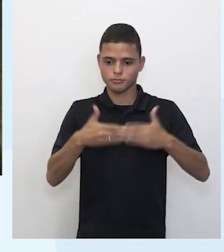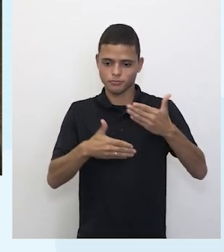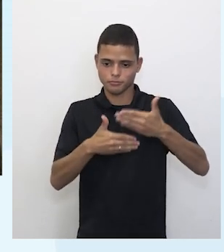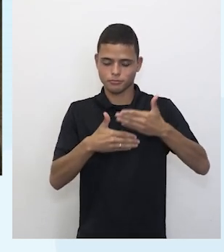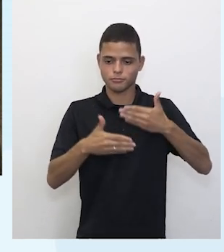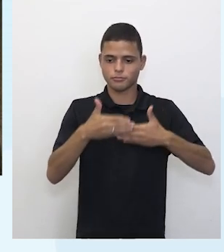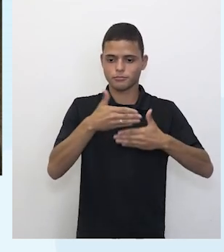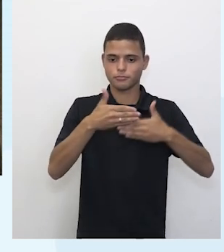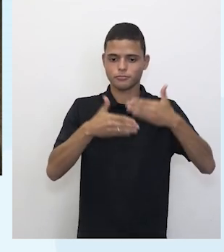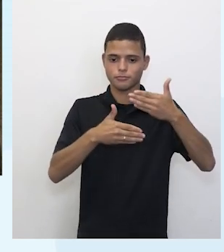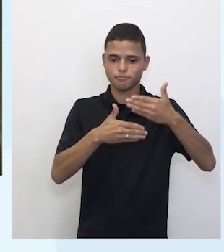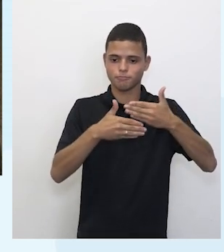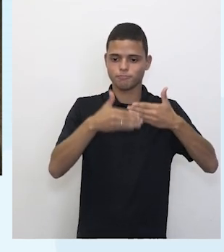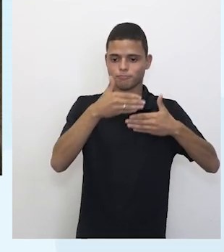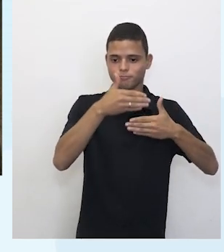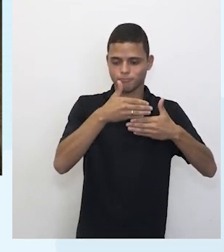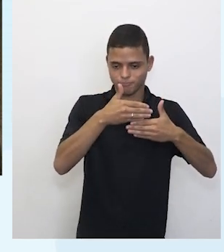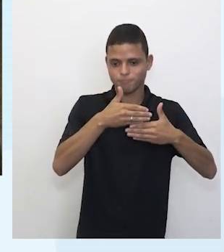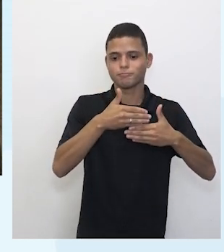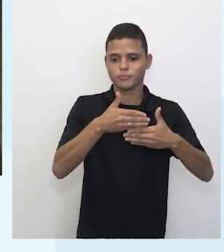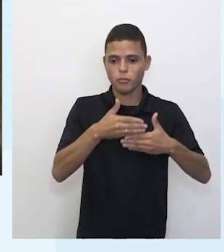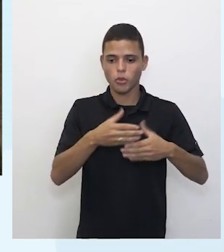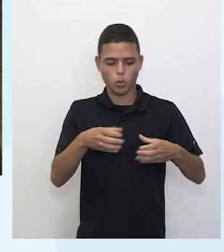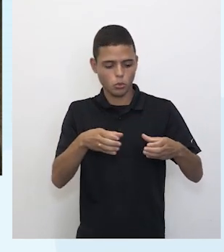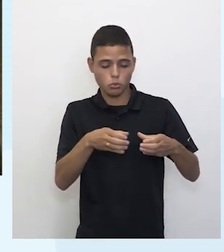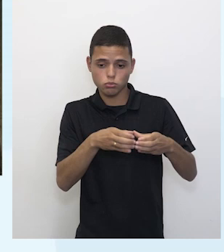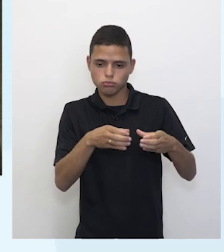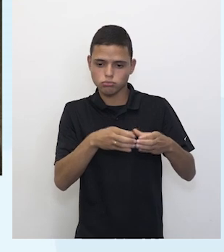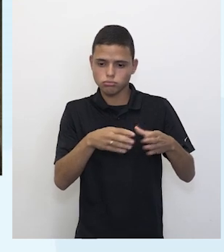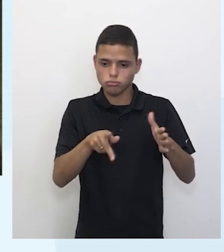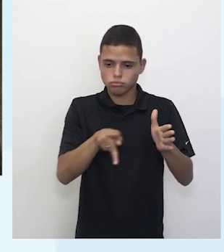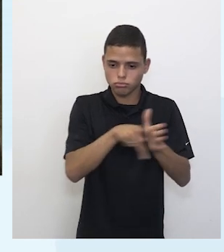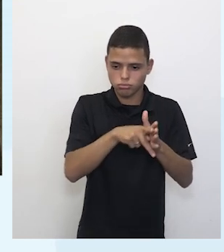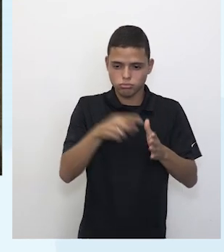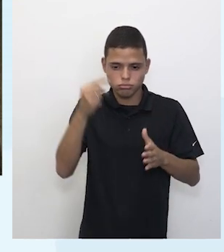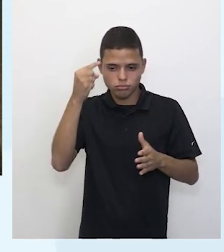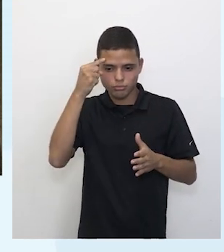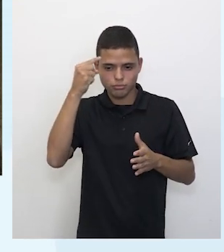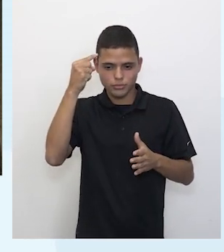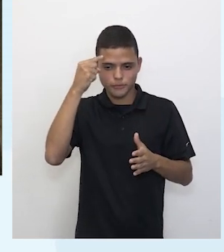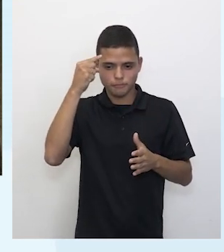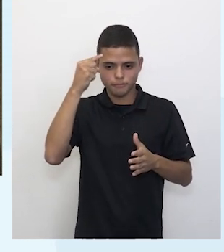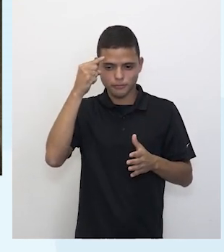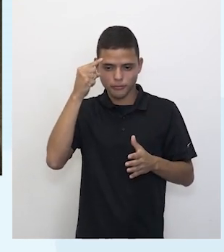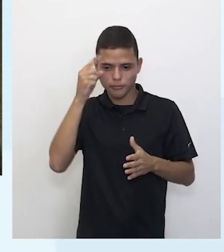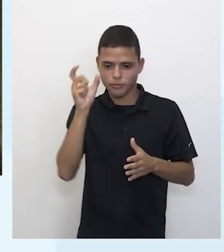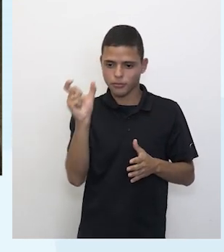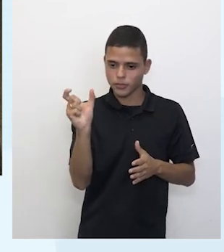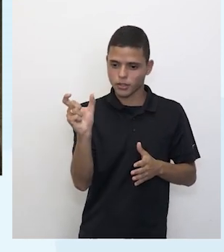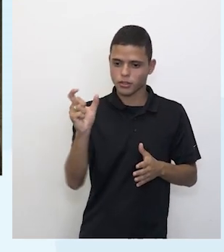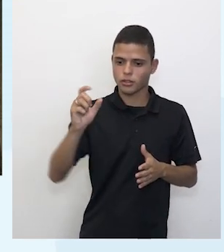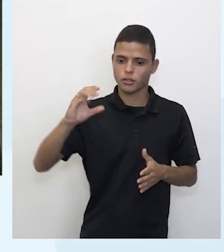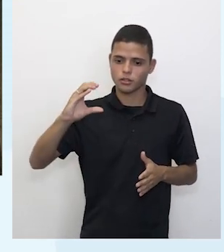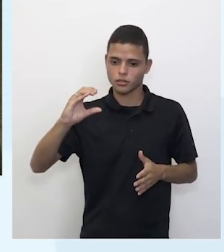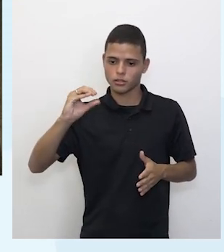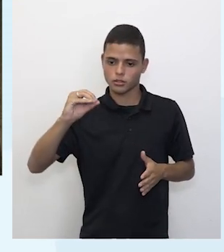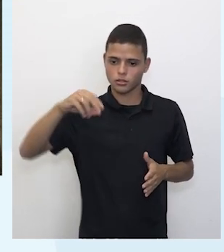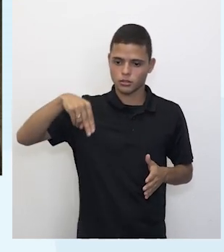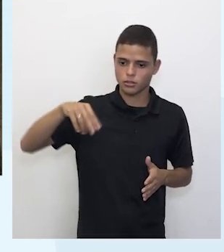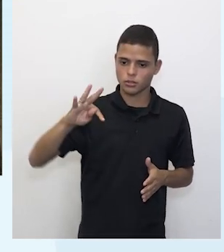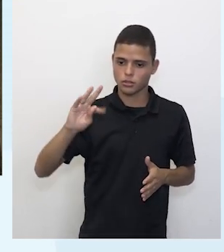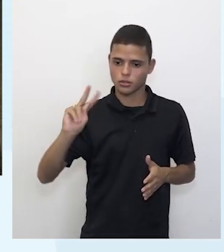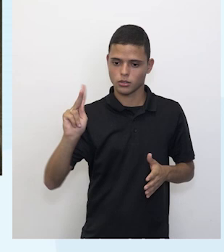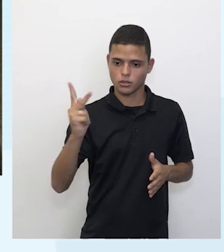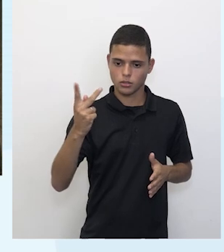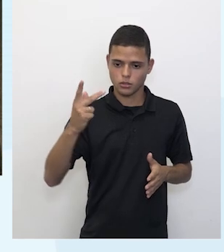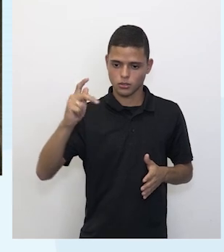eles estão dentro de um certo tipo de pensamento chamado contratualismo. O contratualismo, pessoal,